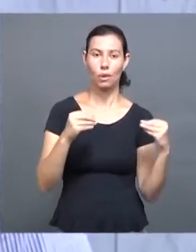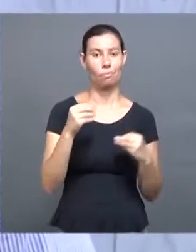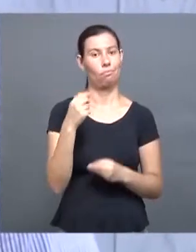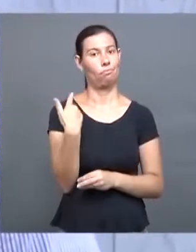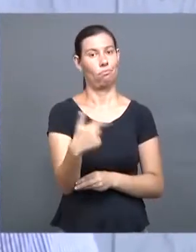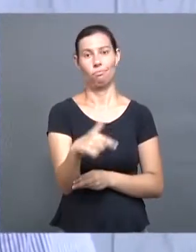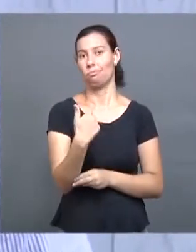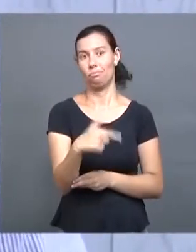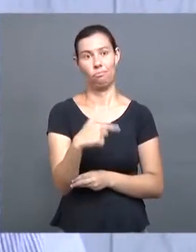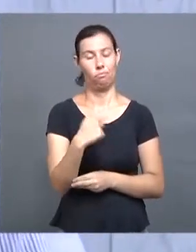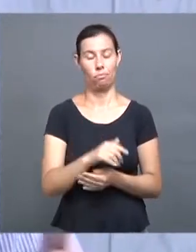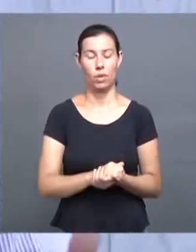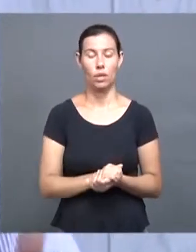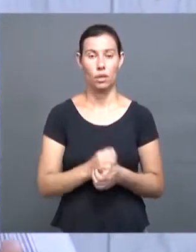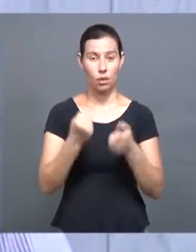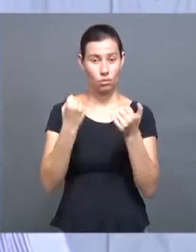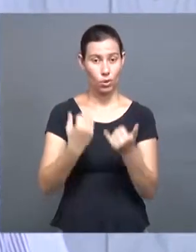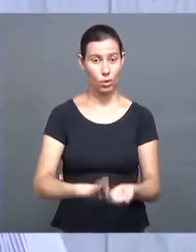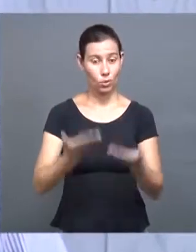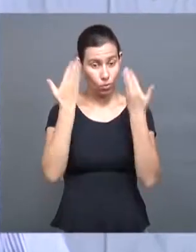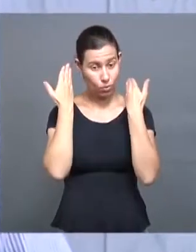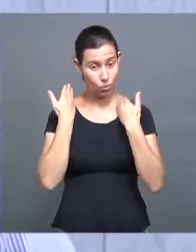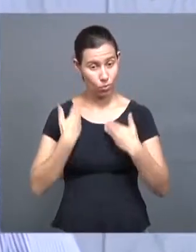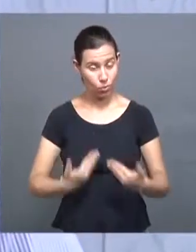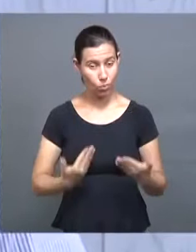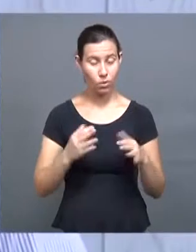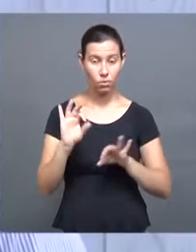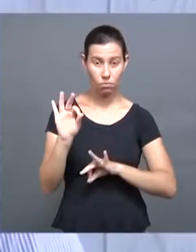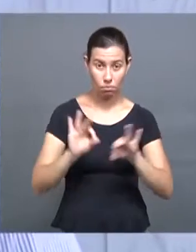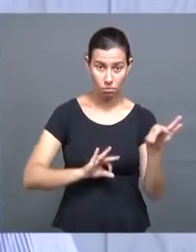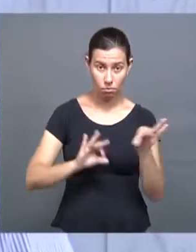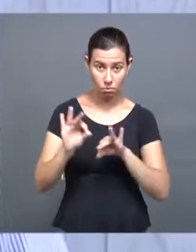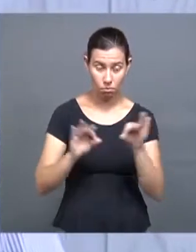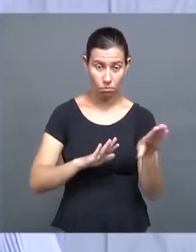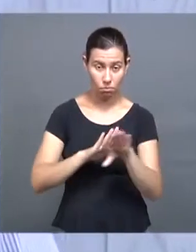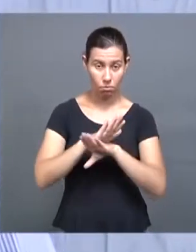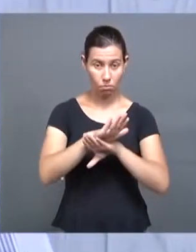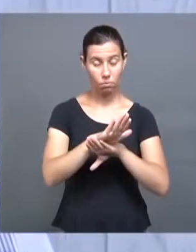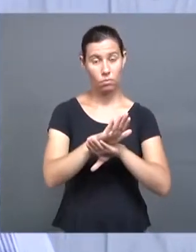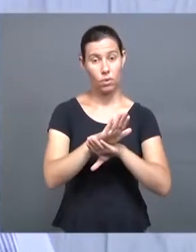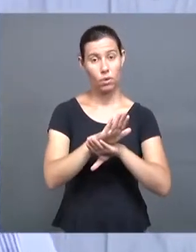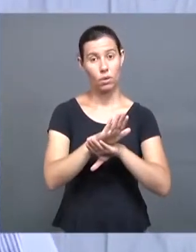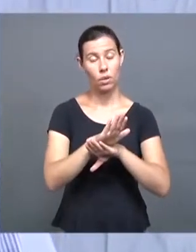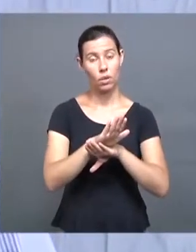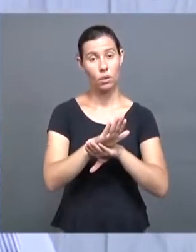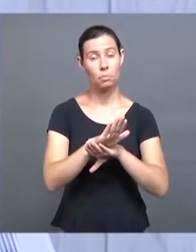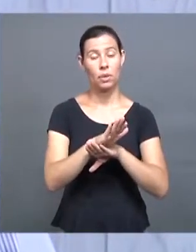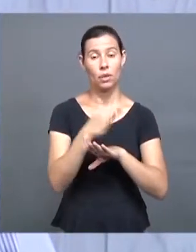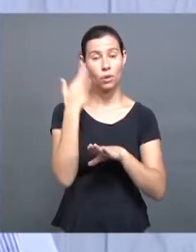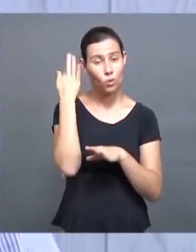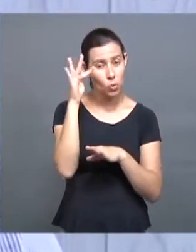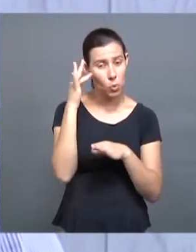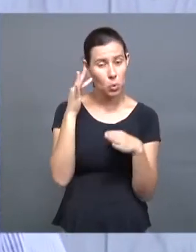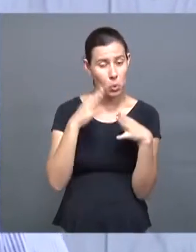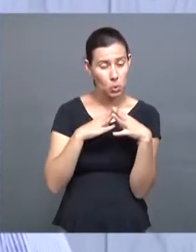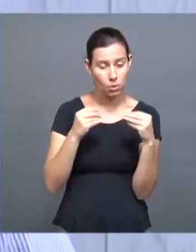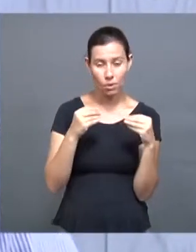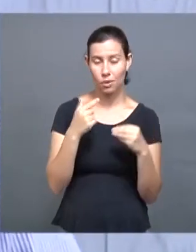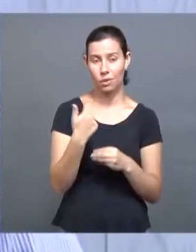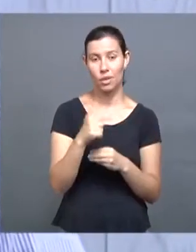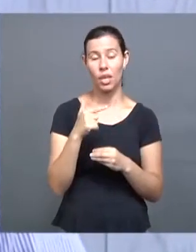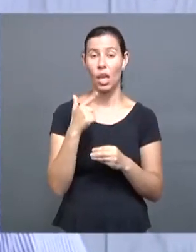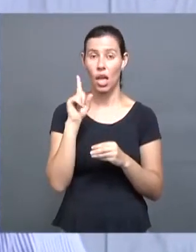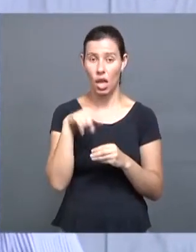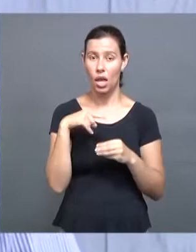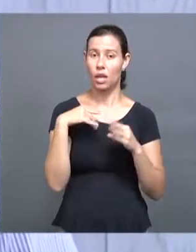os anticorpos monoclonais que estão sendo desenvolvidos aí definitivamente não são cura para enxaqueca, são tratamentos. O que a gente indica,